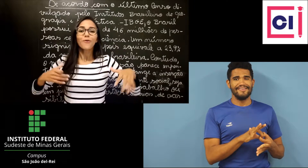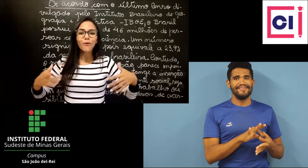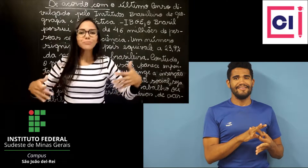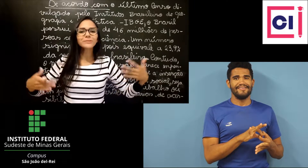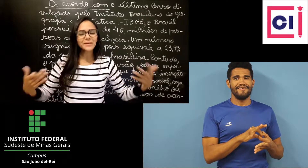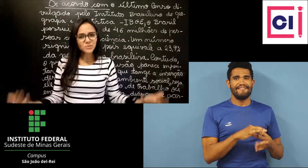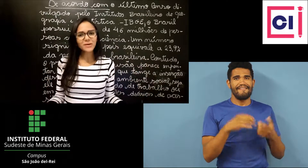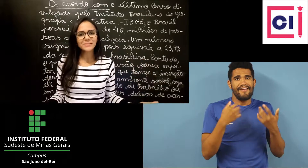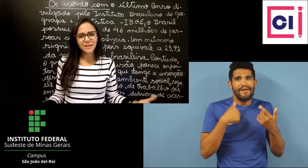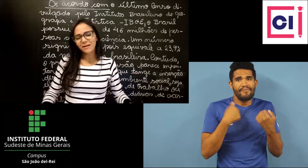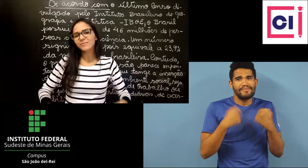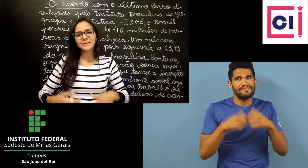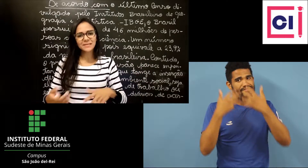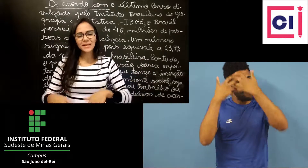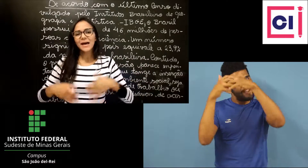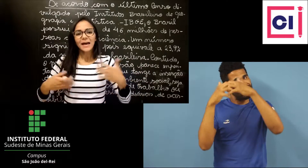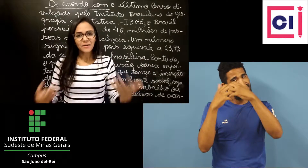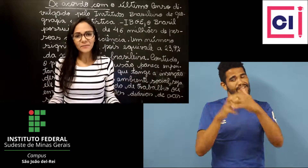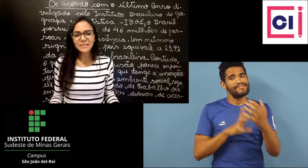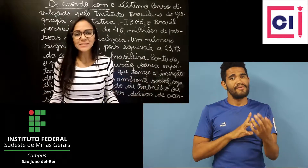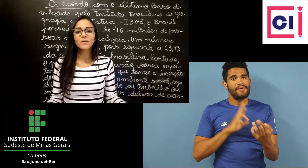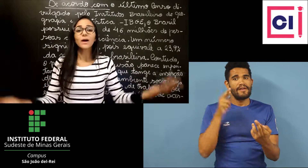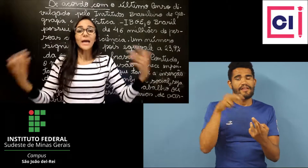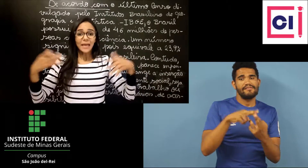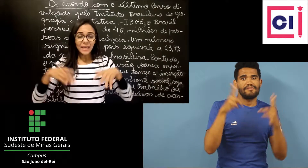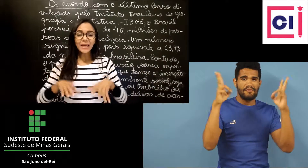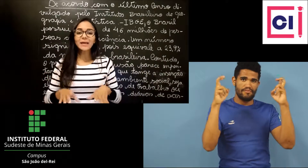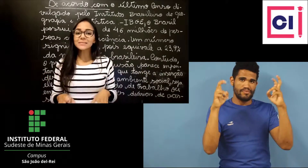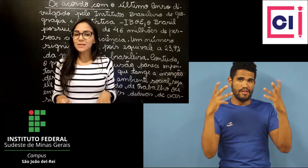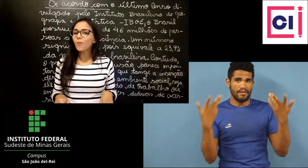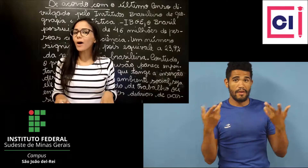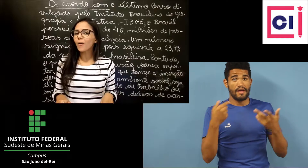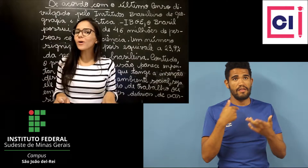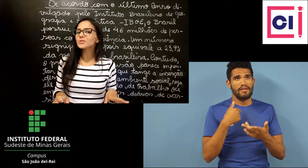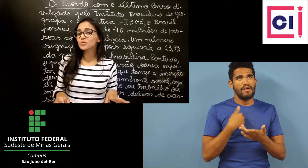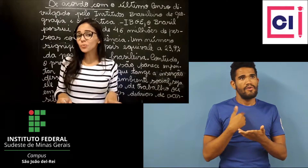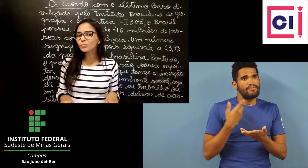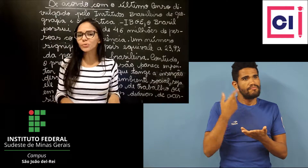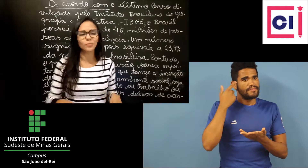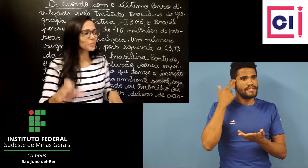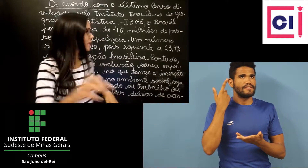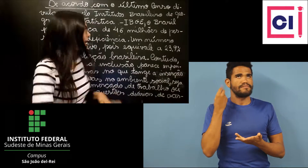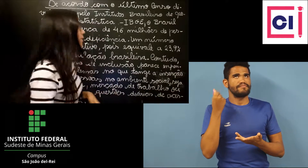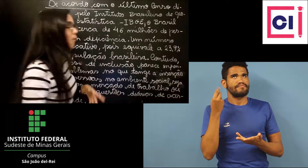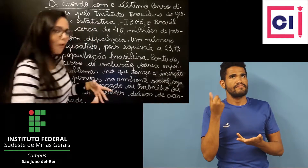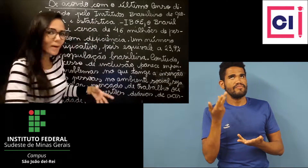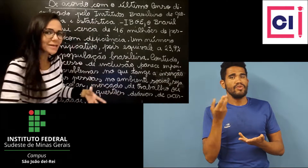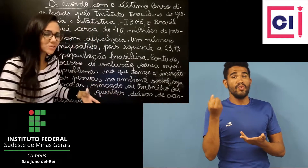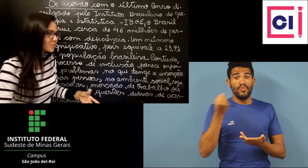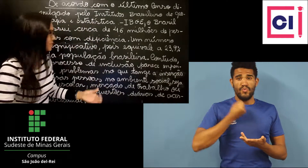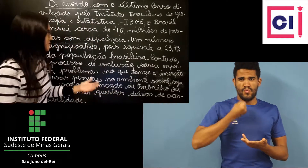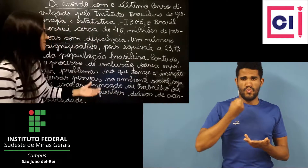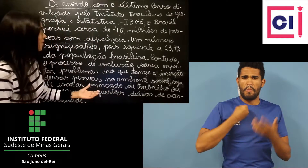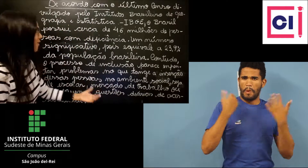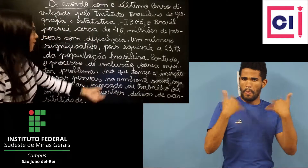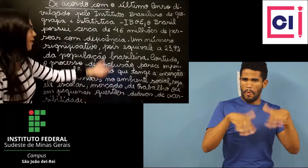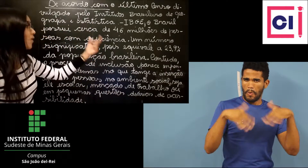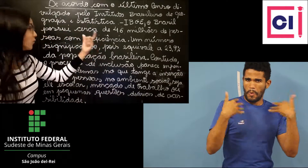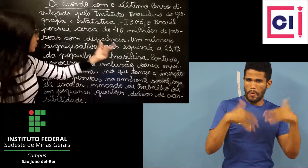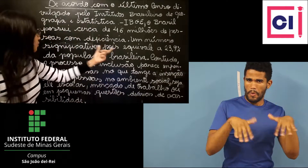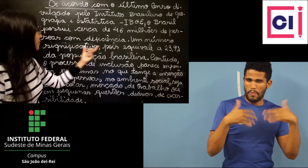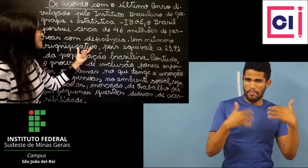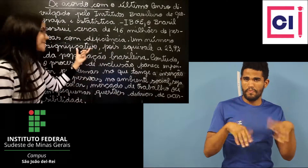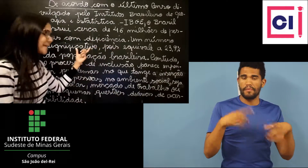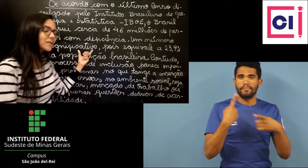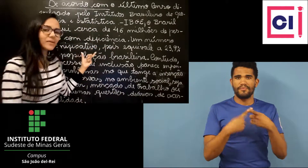vamos contextualizar, fazer reflexão em relação ao assunto. E aí eu começo, veja só, ó.